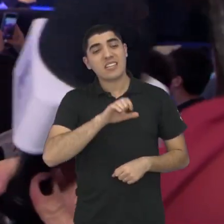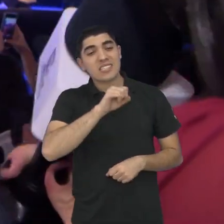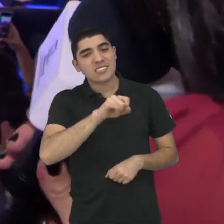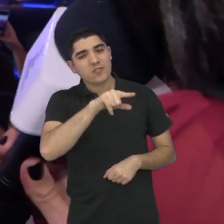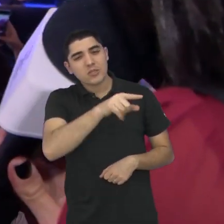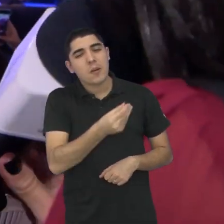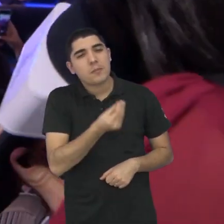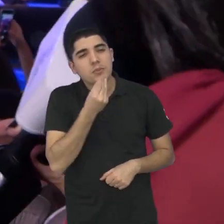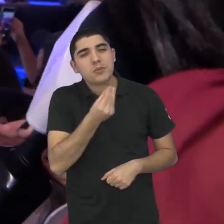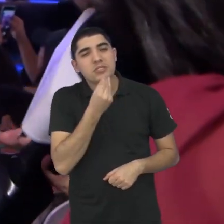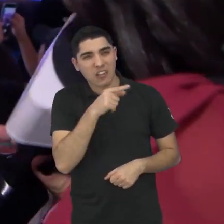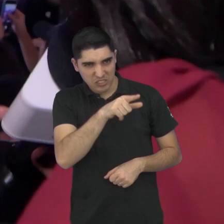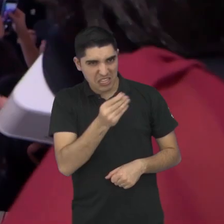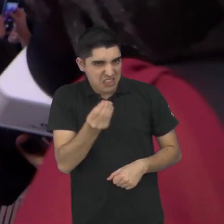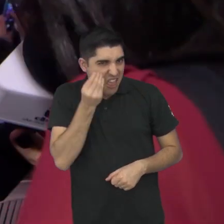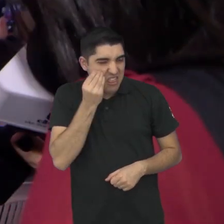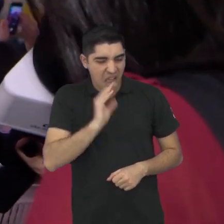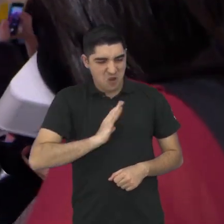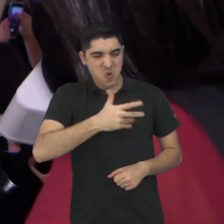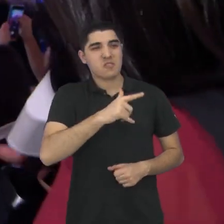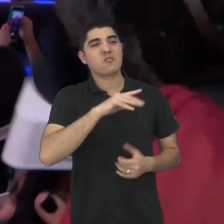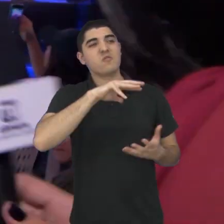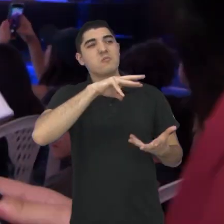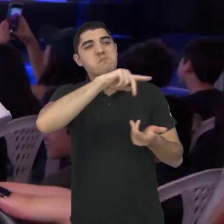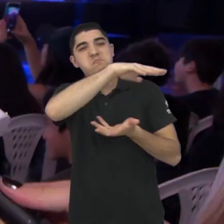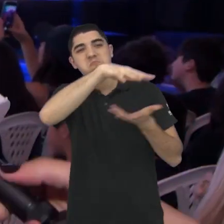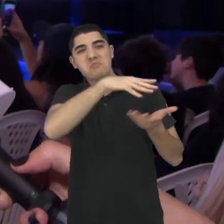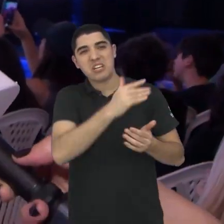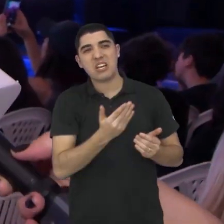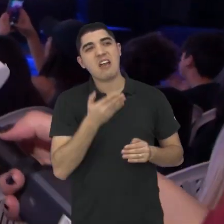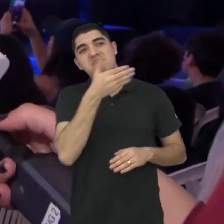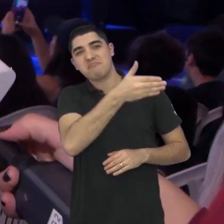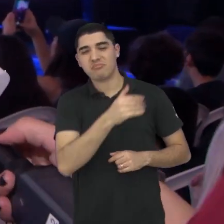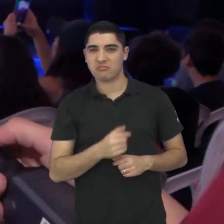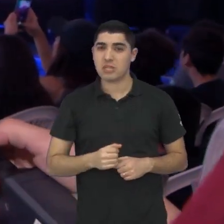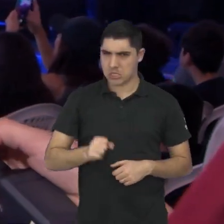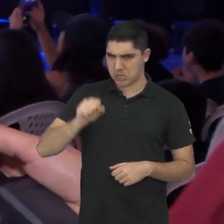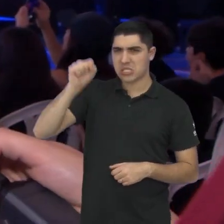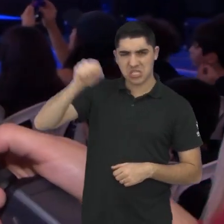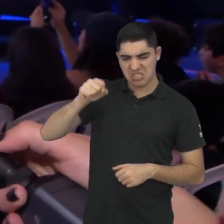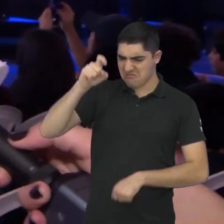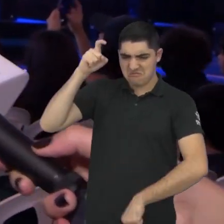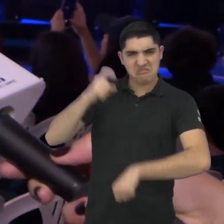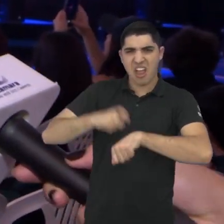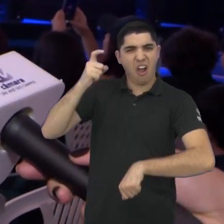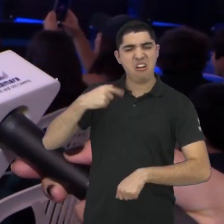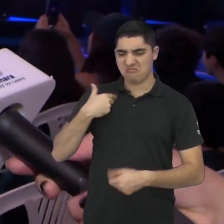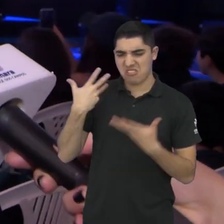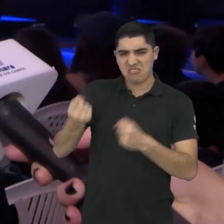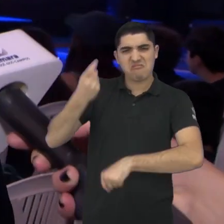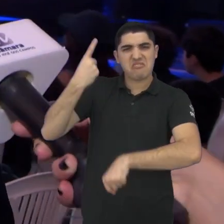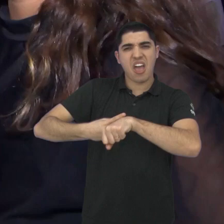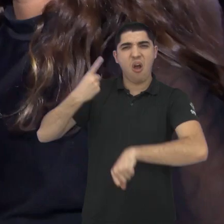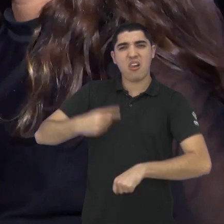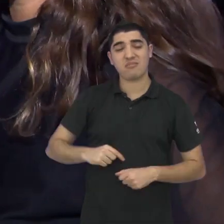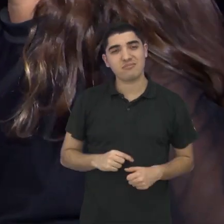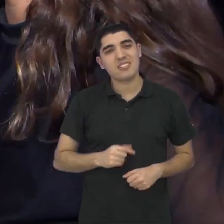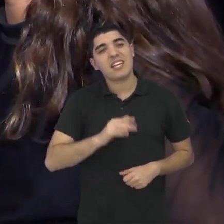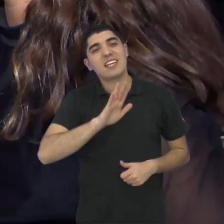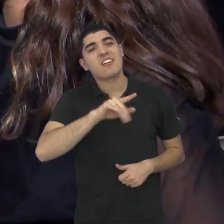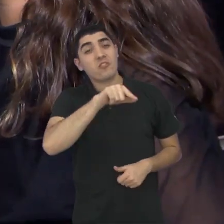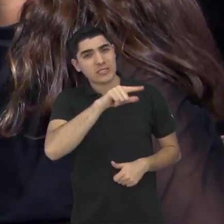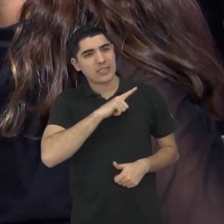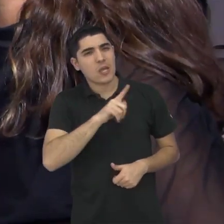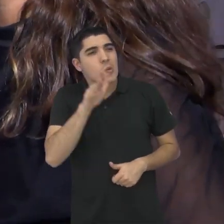Se você tivesse a oportunidade, você arriscaria ir ou não? Sim, sem pensar duas vezes.